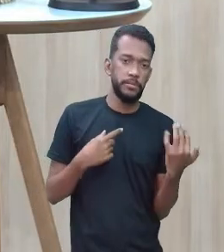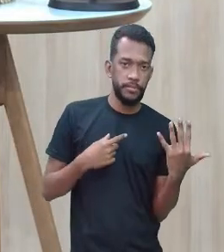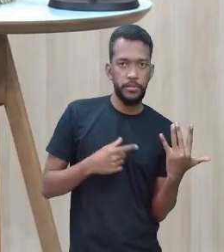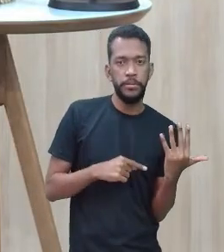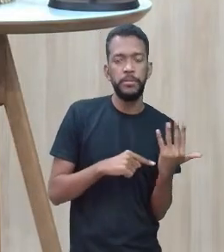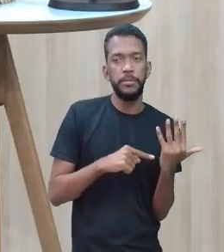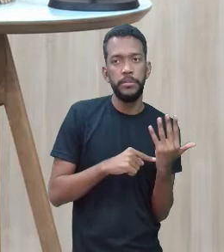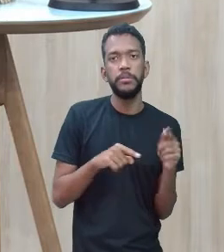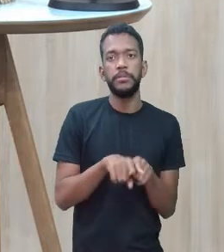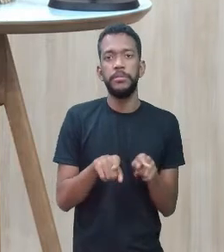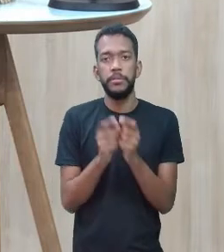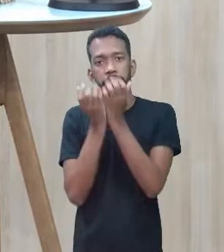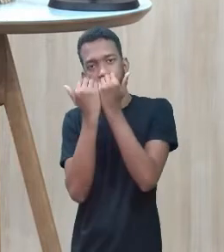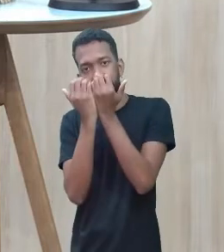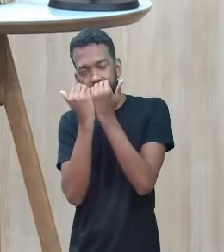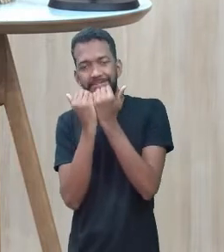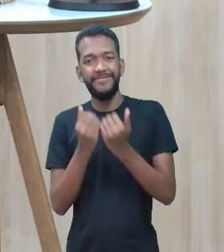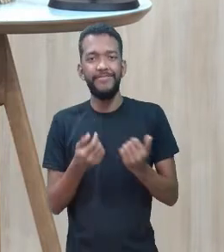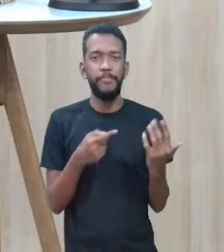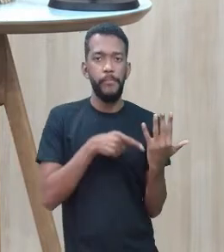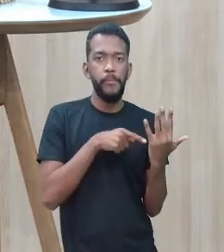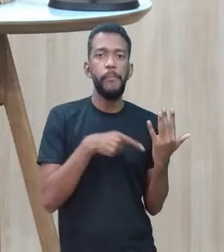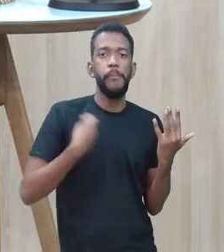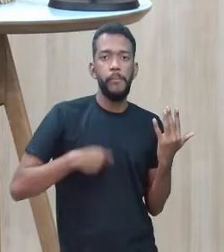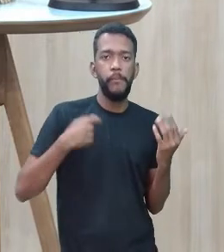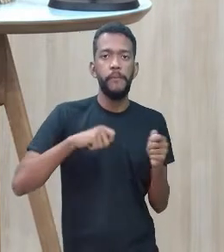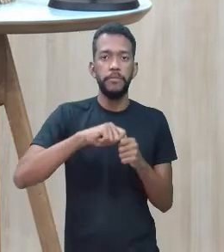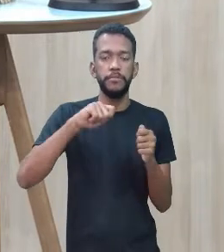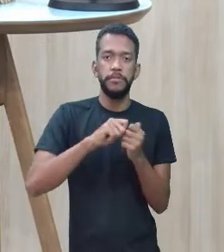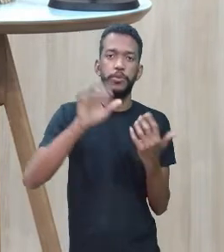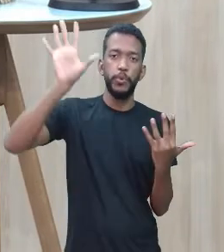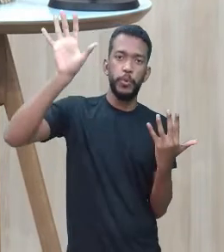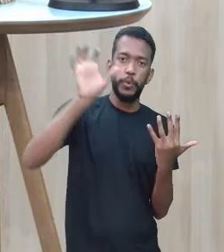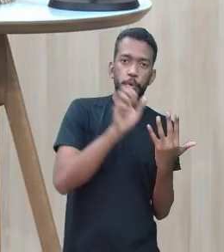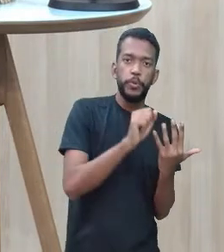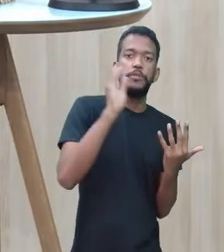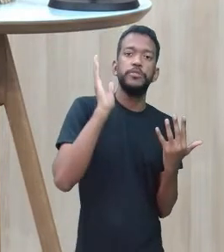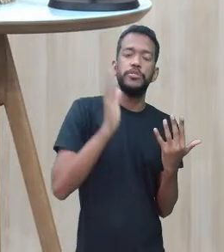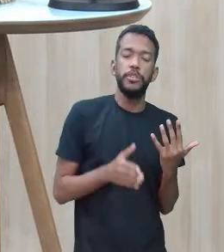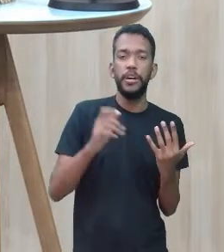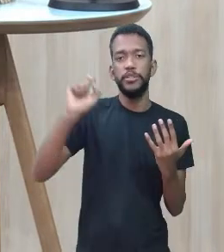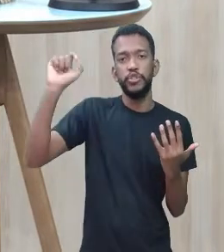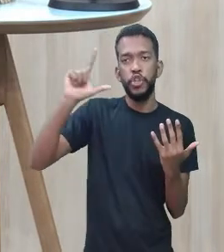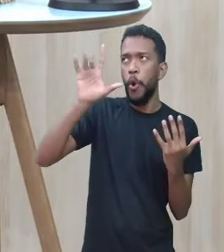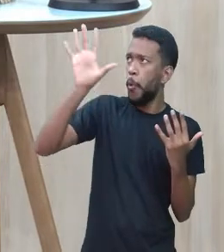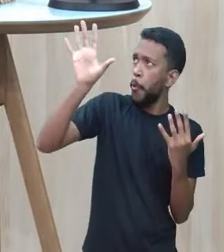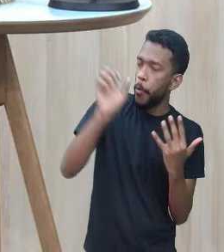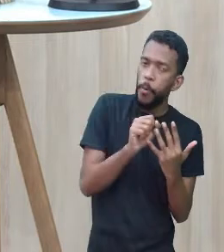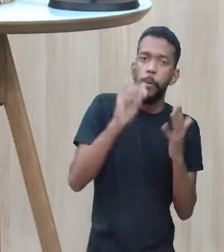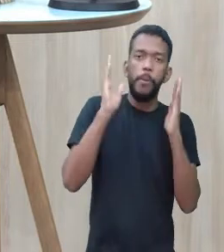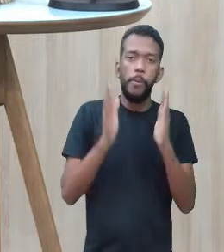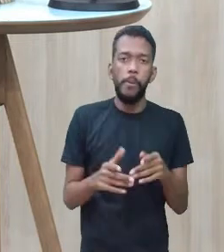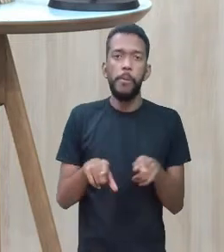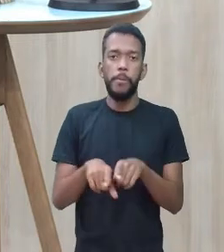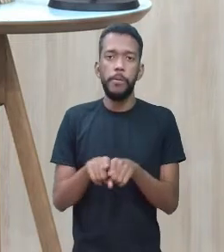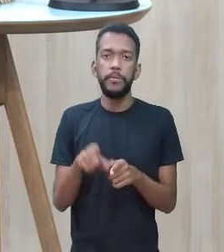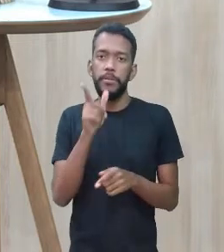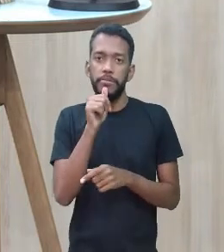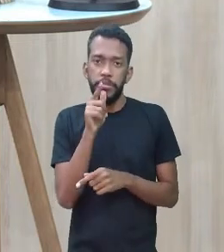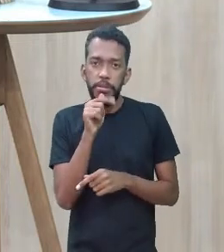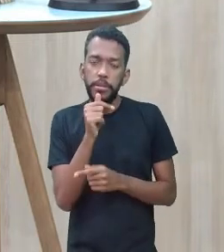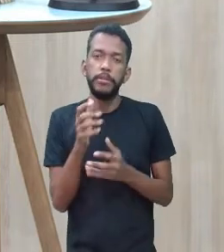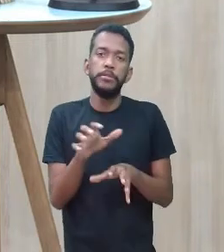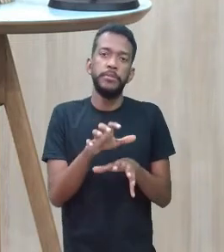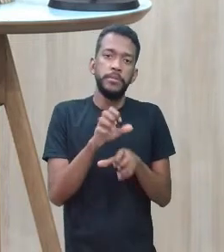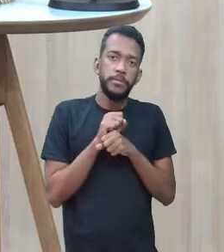como o milho, que ele precisou realizar a fotossíntese, ele absorveu a luz solar, ele absorveu água,